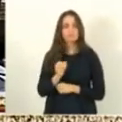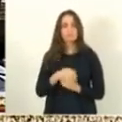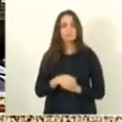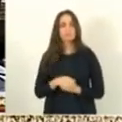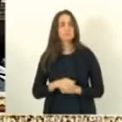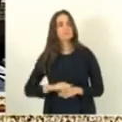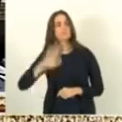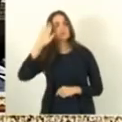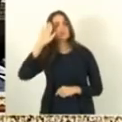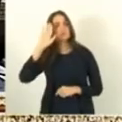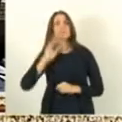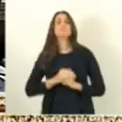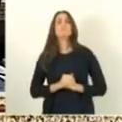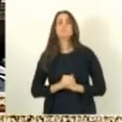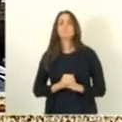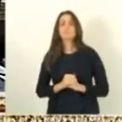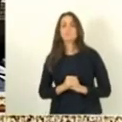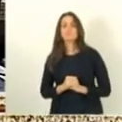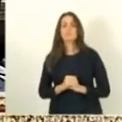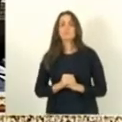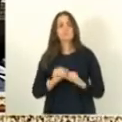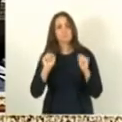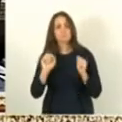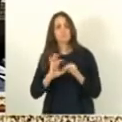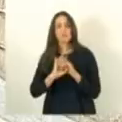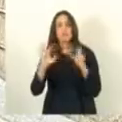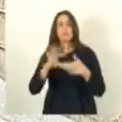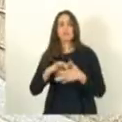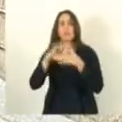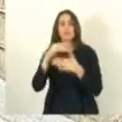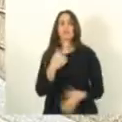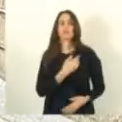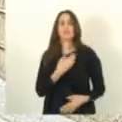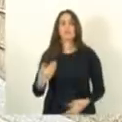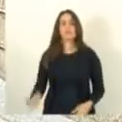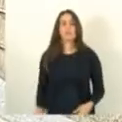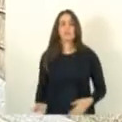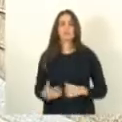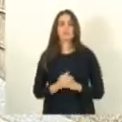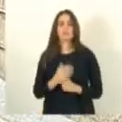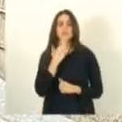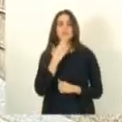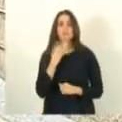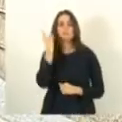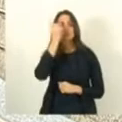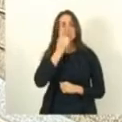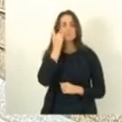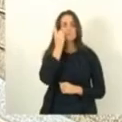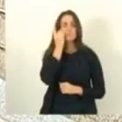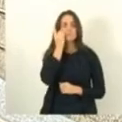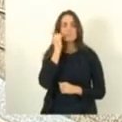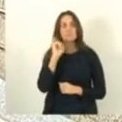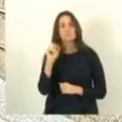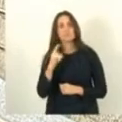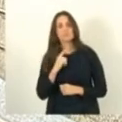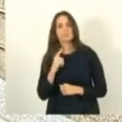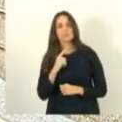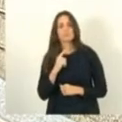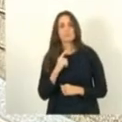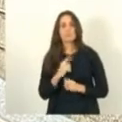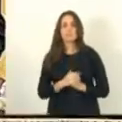Senhor presidente, pela ordem. Pela ordem, deputado líder do governo. Senhor presidente, só pedir aos deputados, se tem alguns